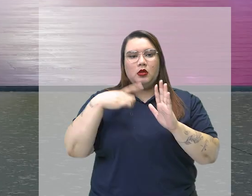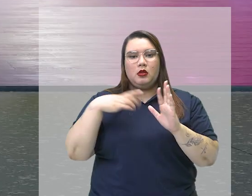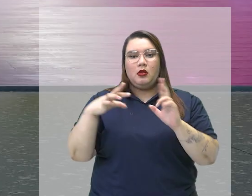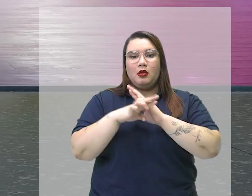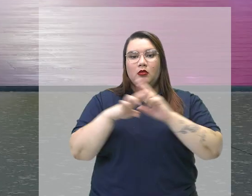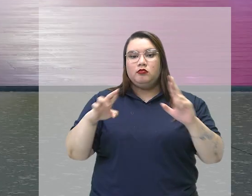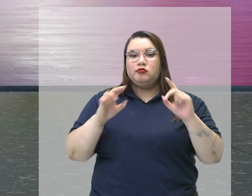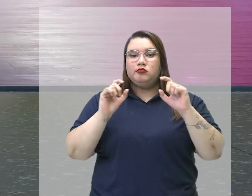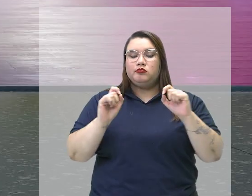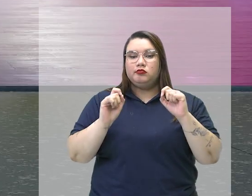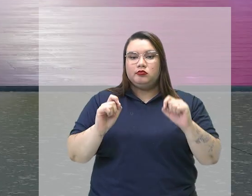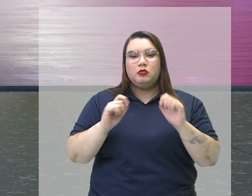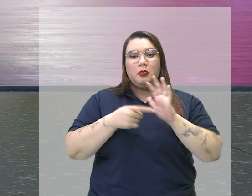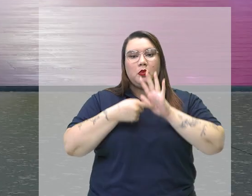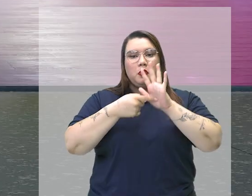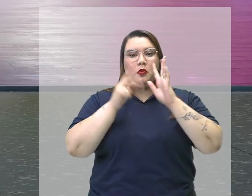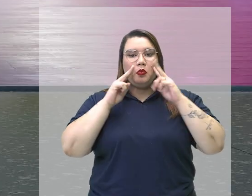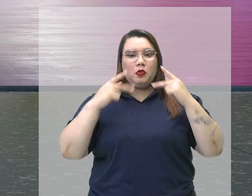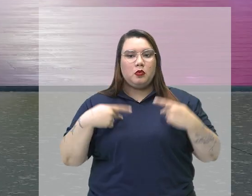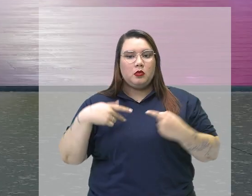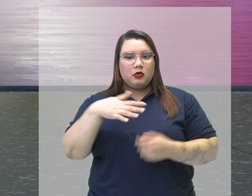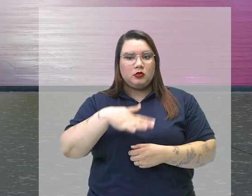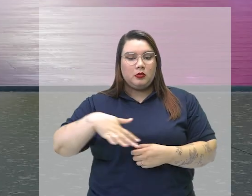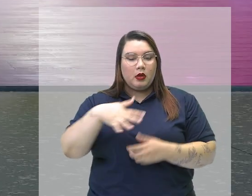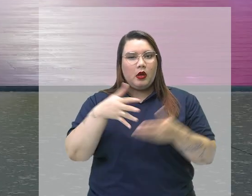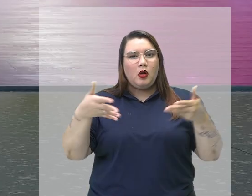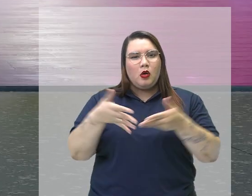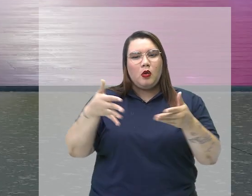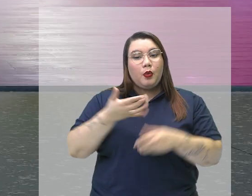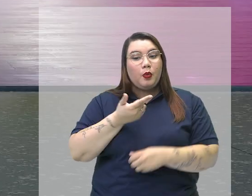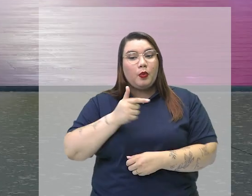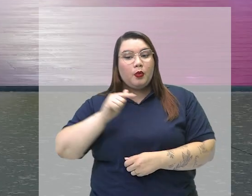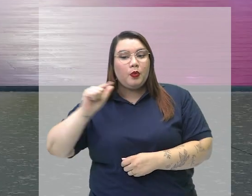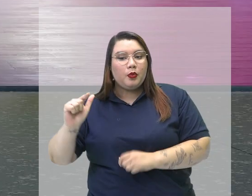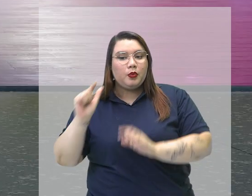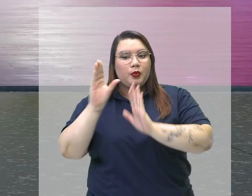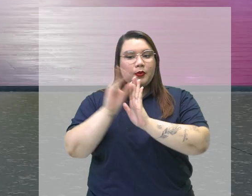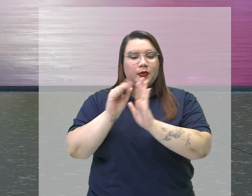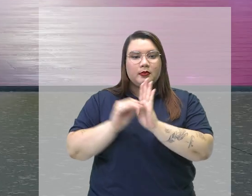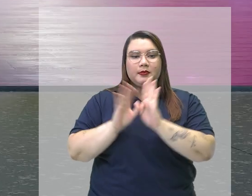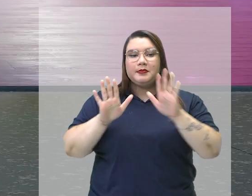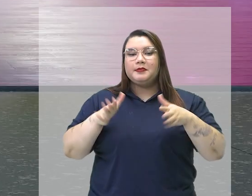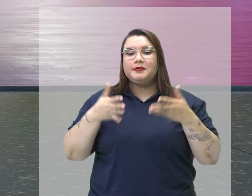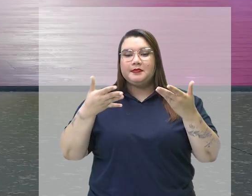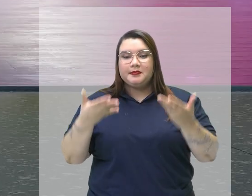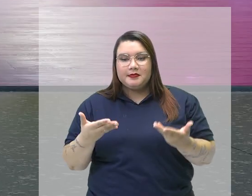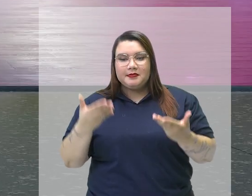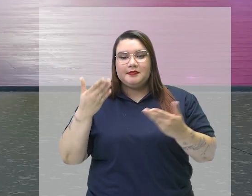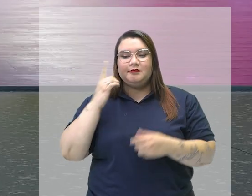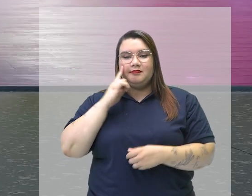vida. Bom, agora que a gente já falou um pouquinho da dança, vamos prosseguir e falar um pouquinho de outra